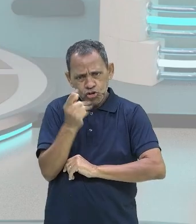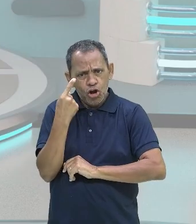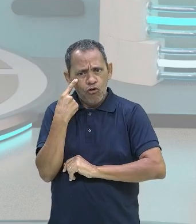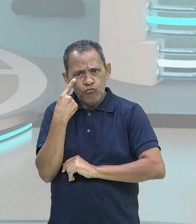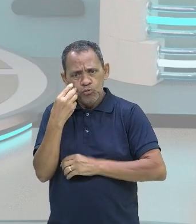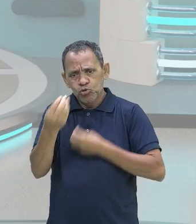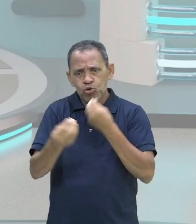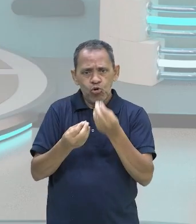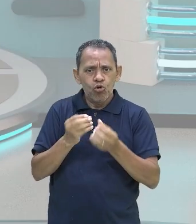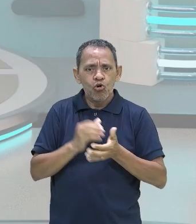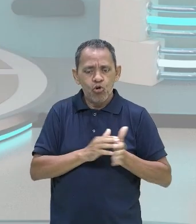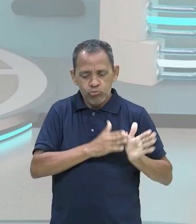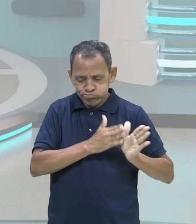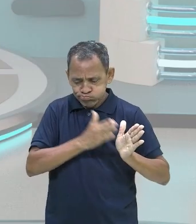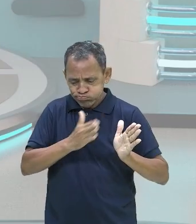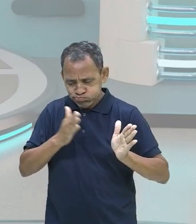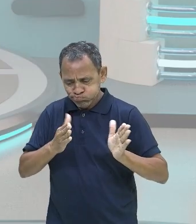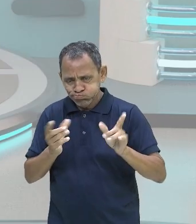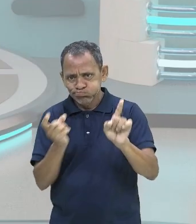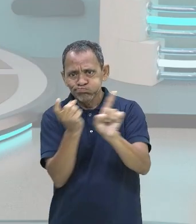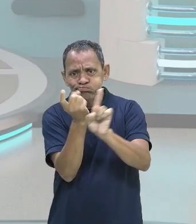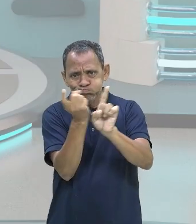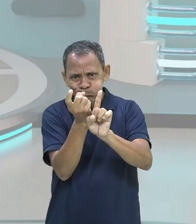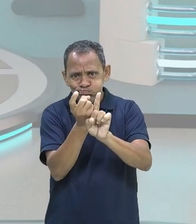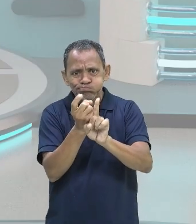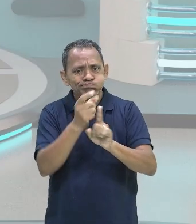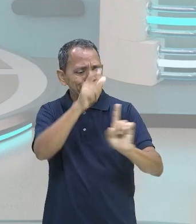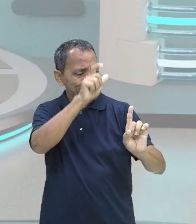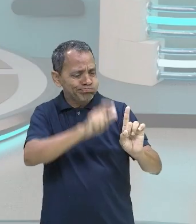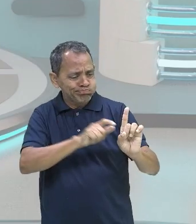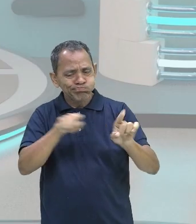devemos proceder para identificar o sujeito e o